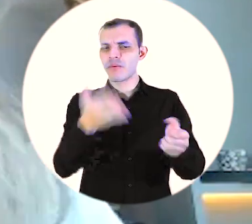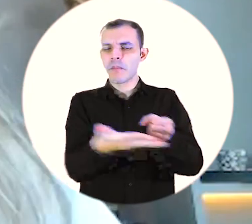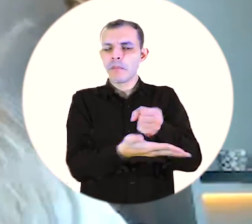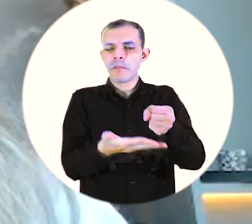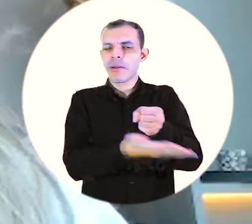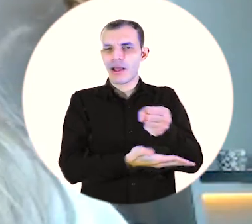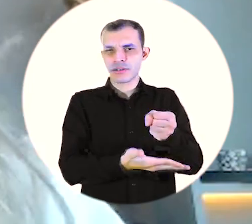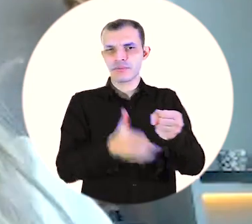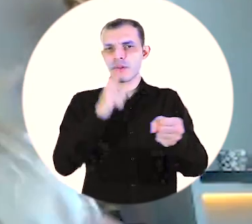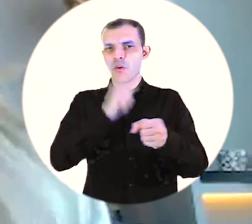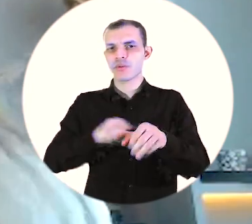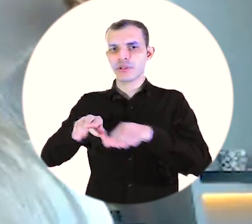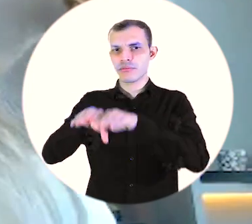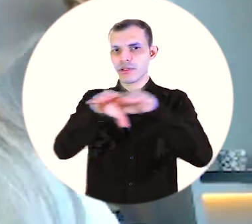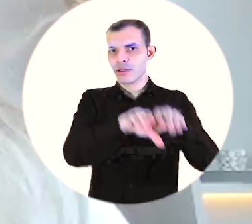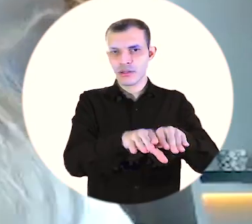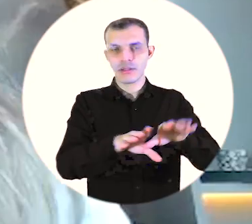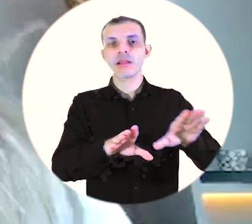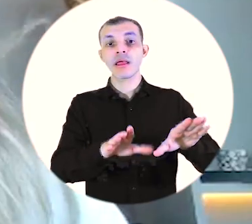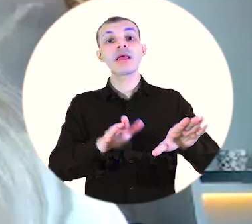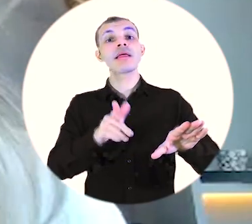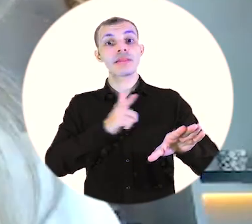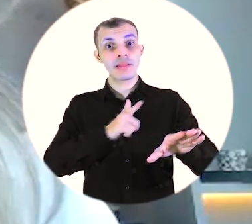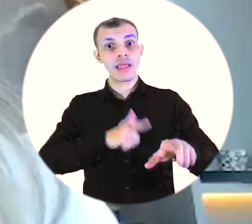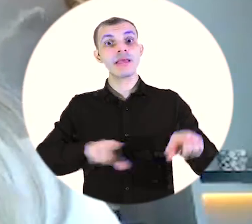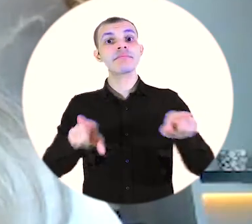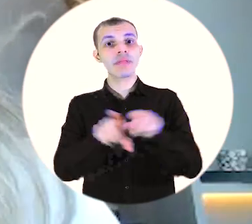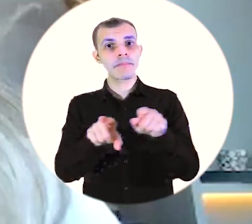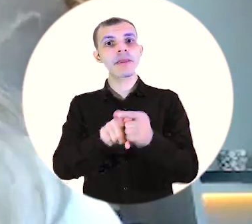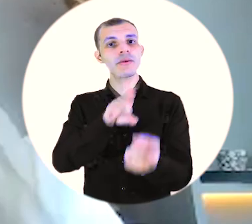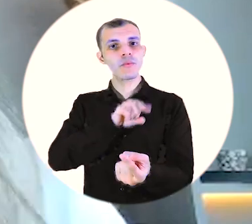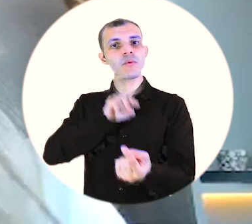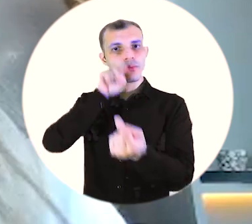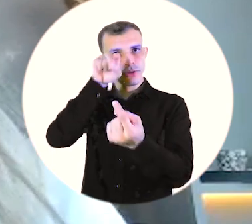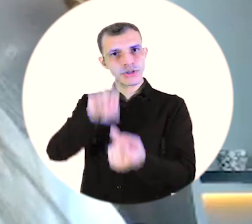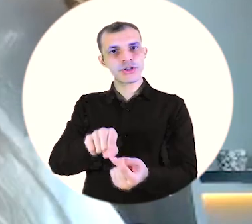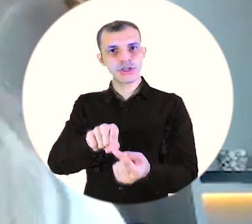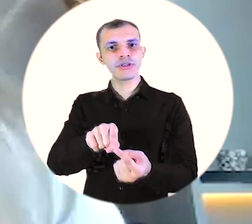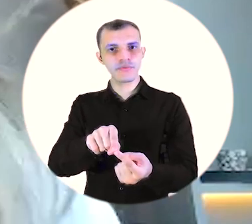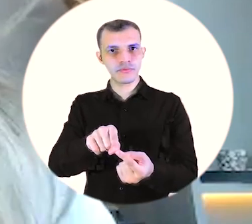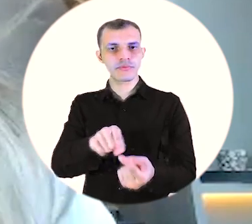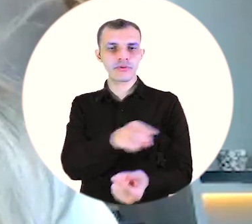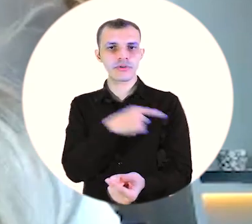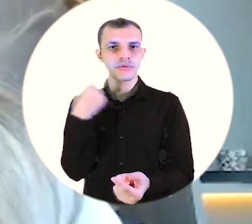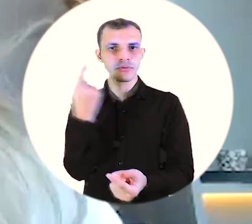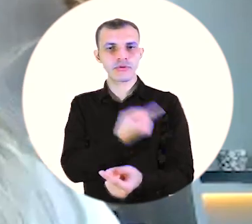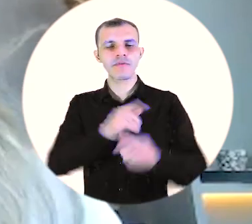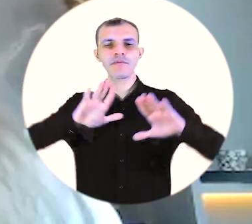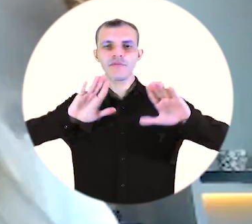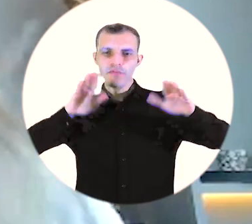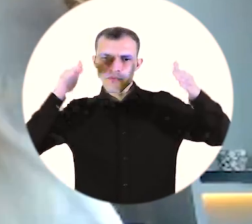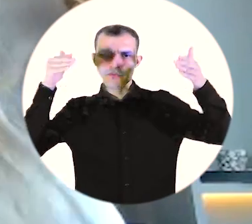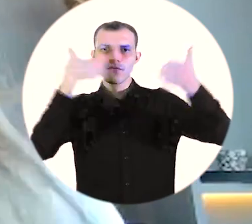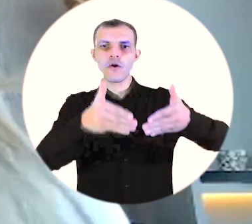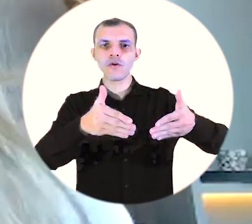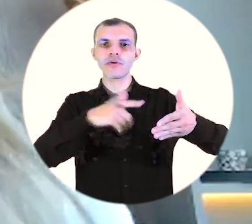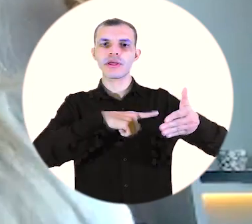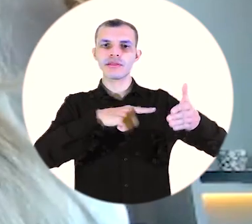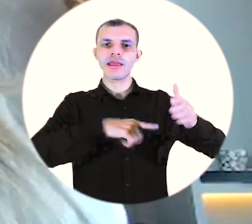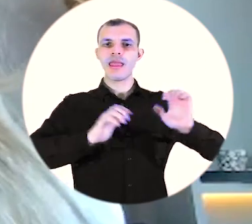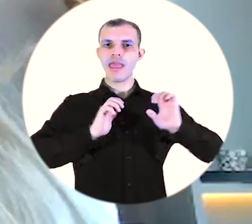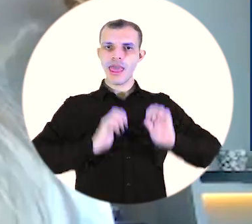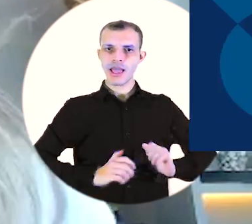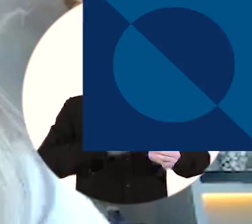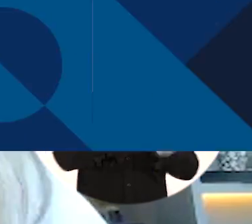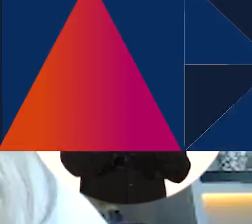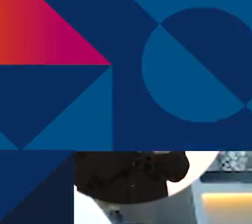gente poder fazer essa padronização. Isso tudo também com o objetivo de primarmos pela excelência dos